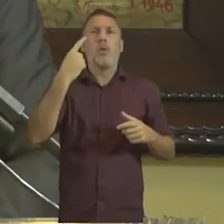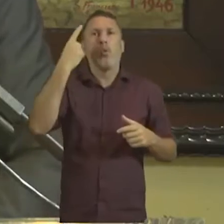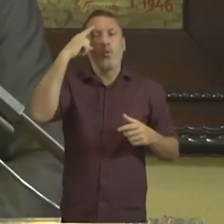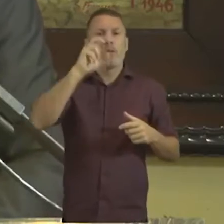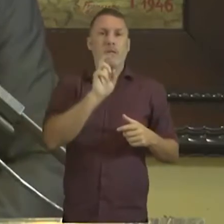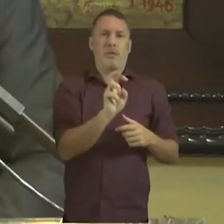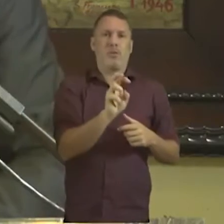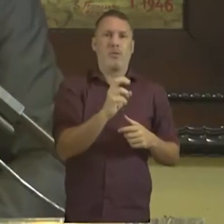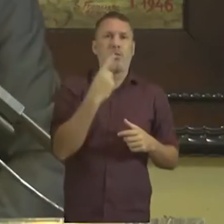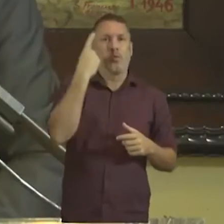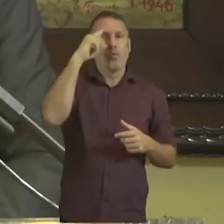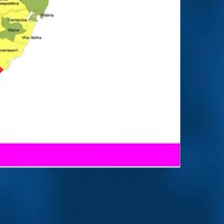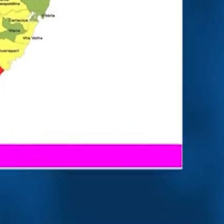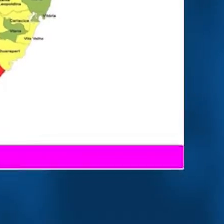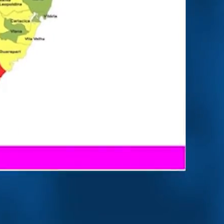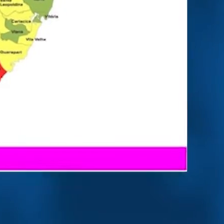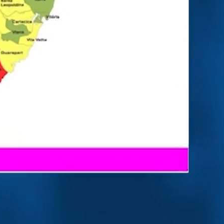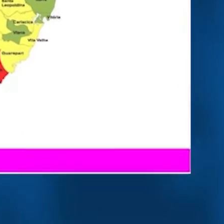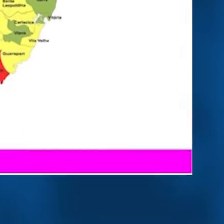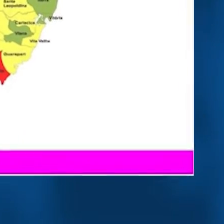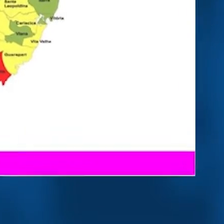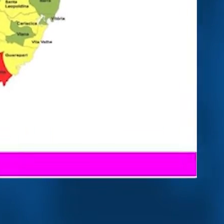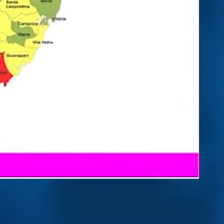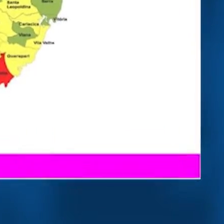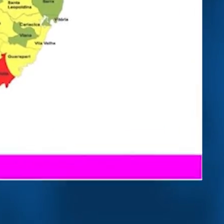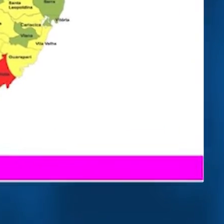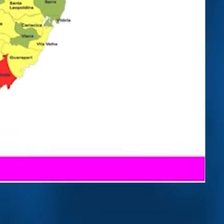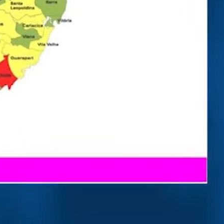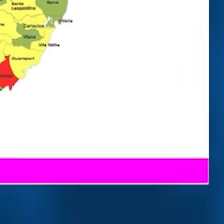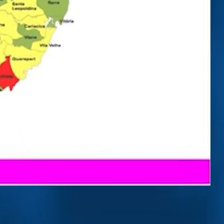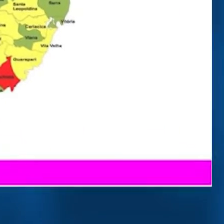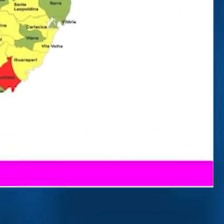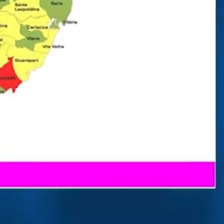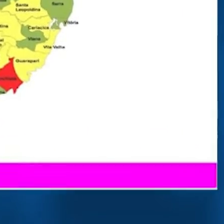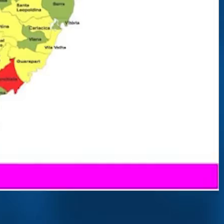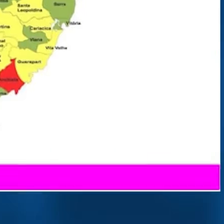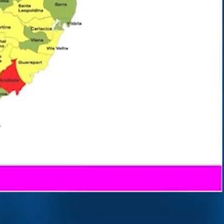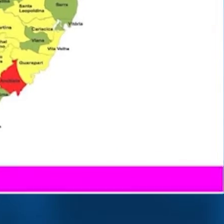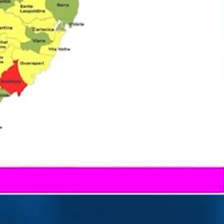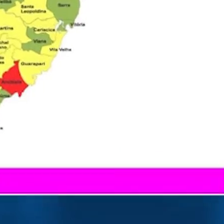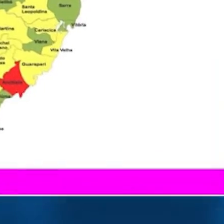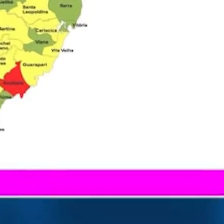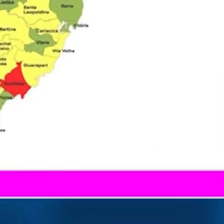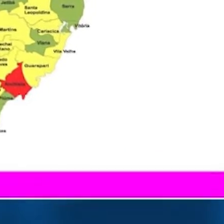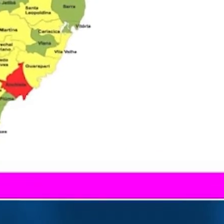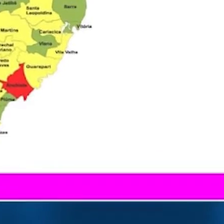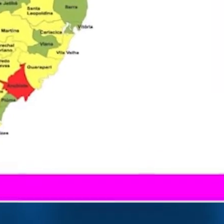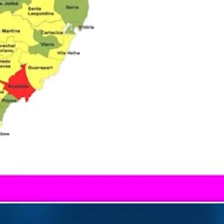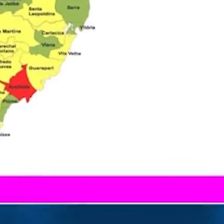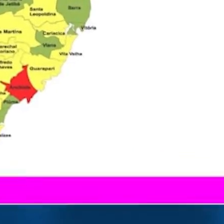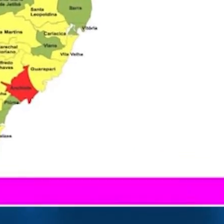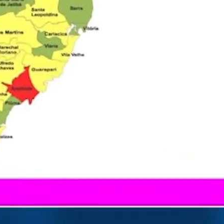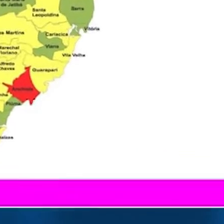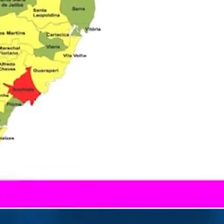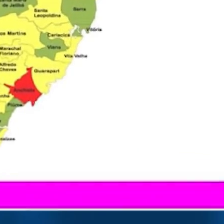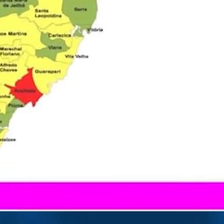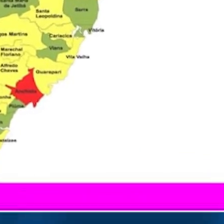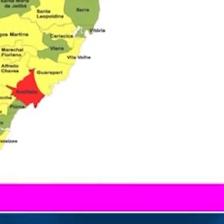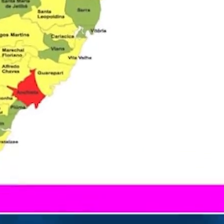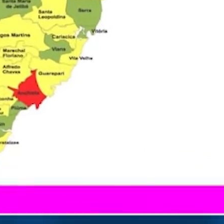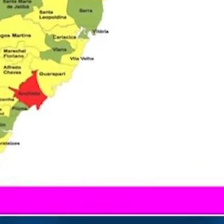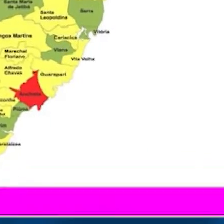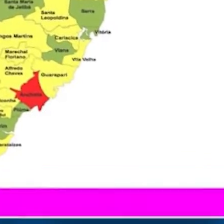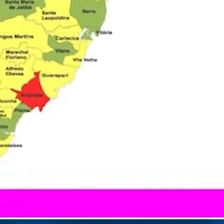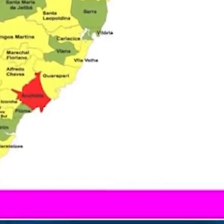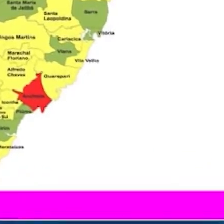média móvel de 14 dias de 11 na Grande Vitória Serra Viana e Vitória são as únicas cidades em